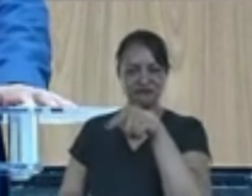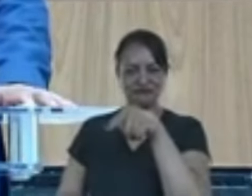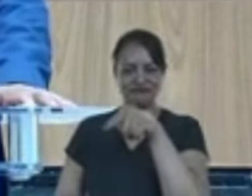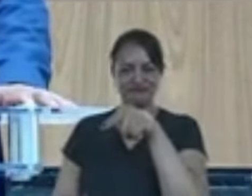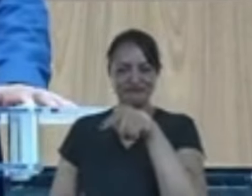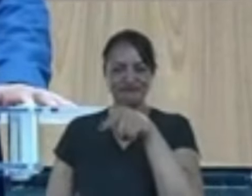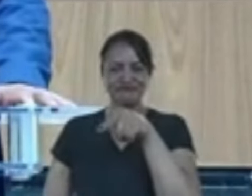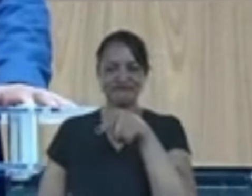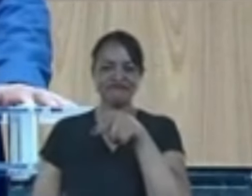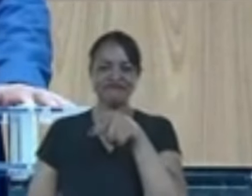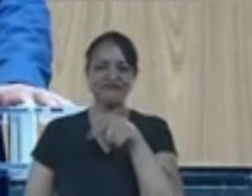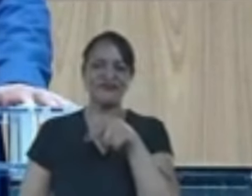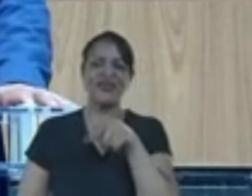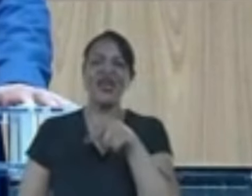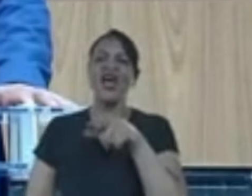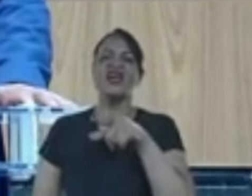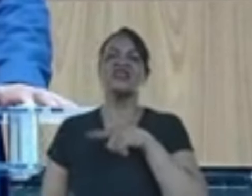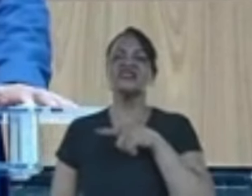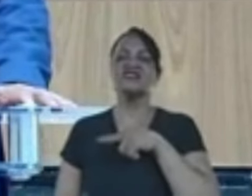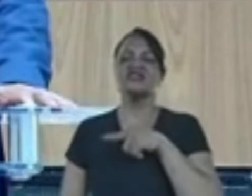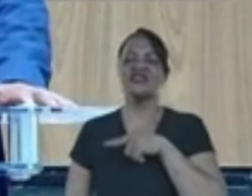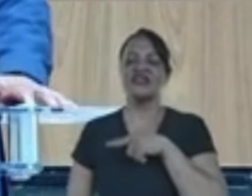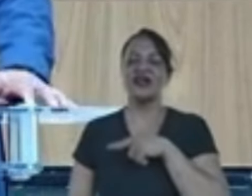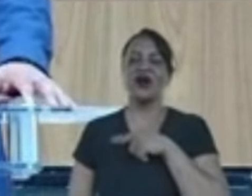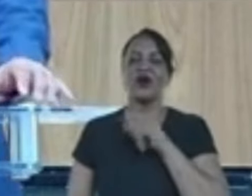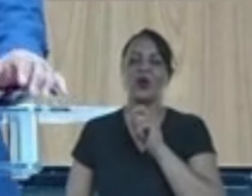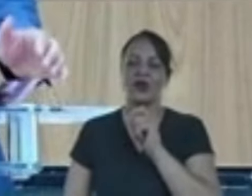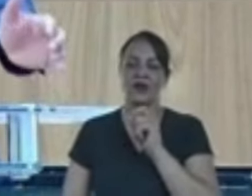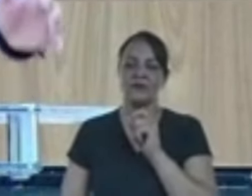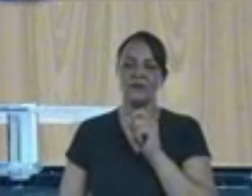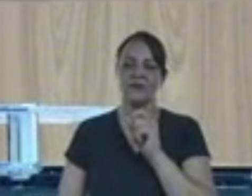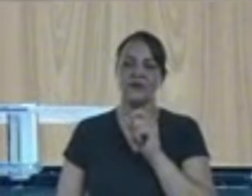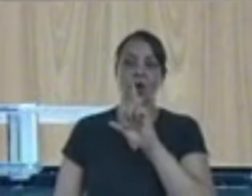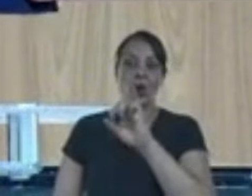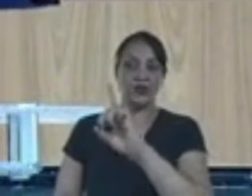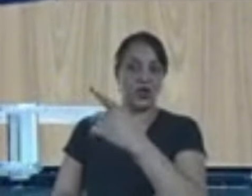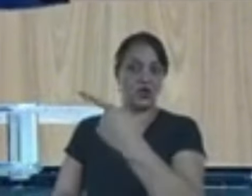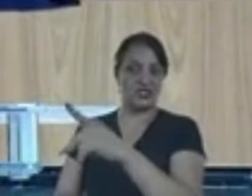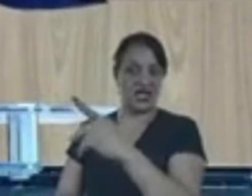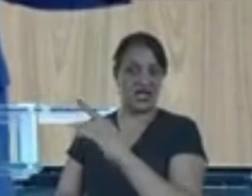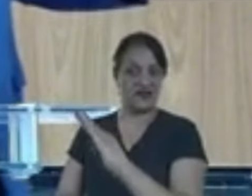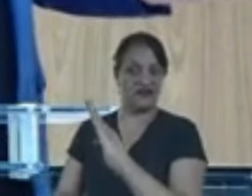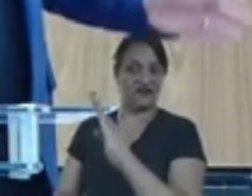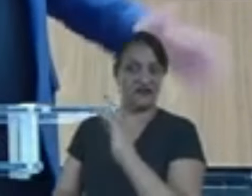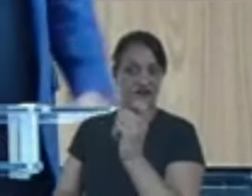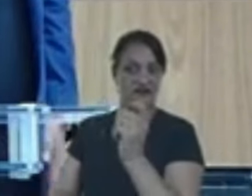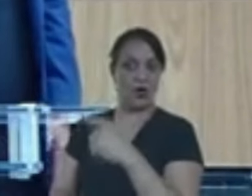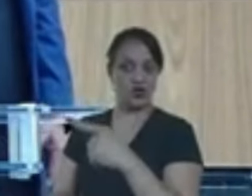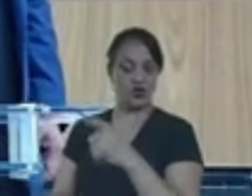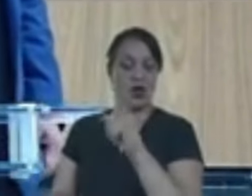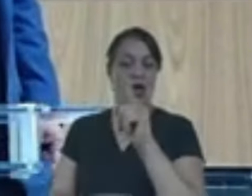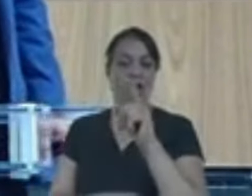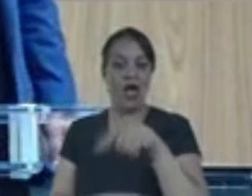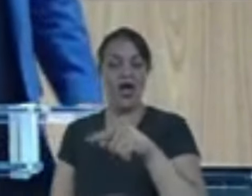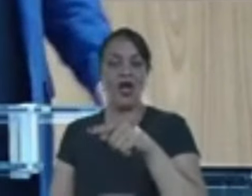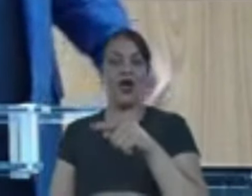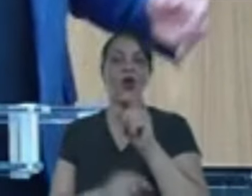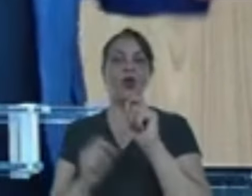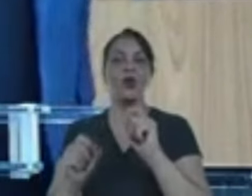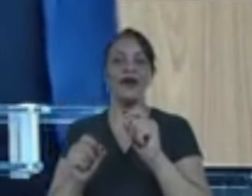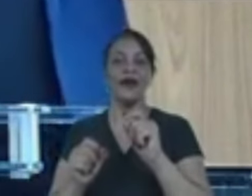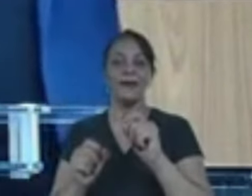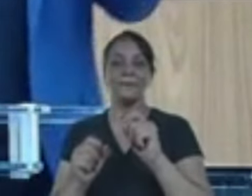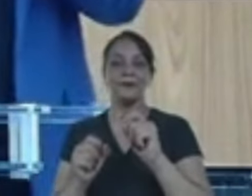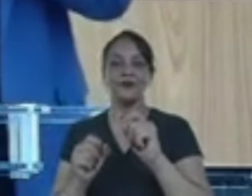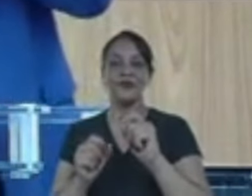politeístas, mas tinha um Deus que eles tinham um carinho muito grande. Um dos deuses que eles adoravam era o Deus Dagom. E a